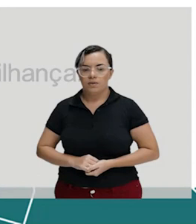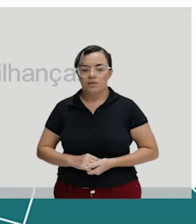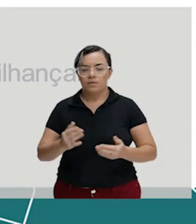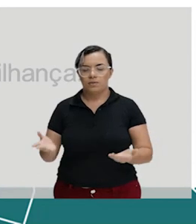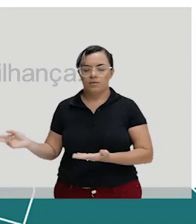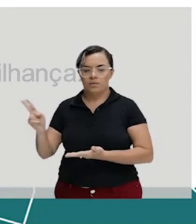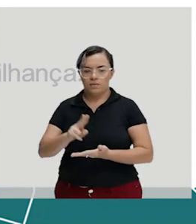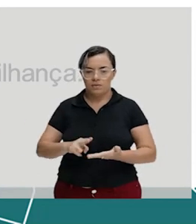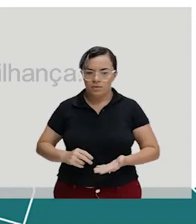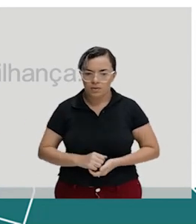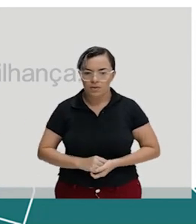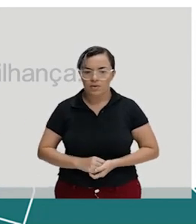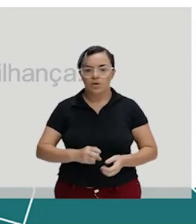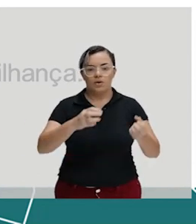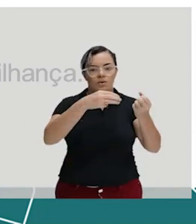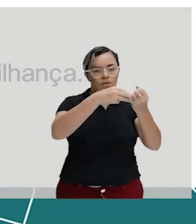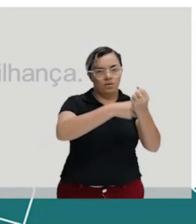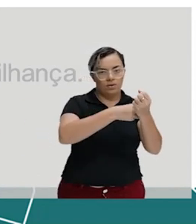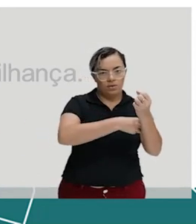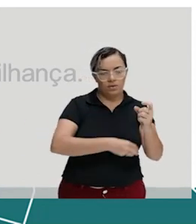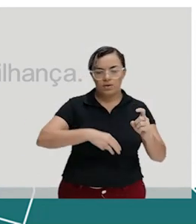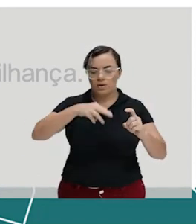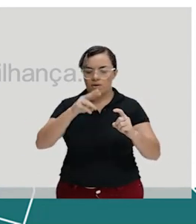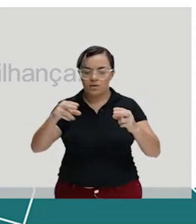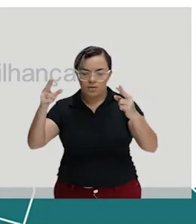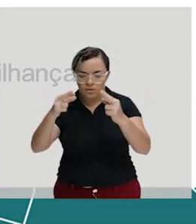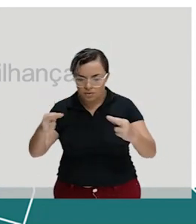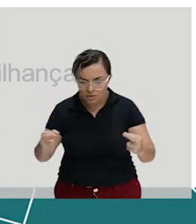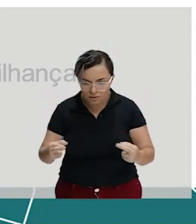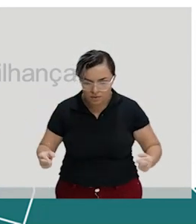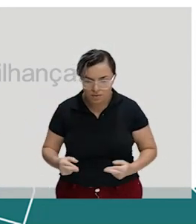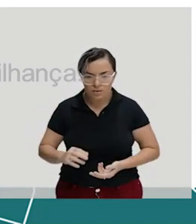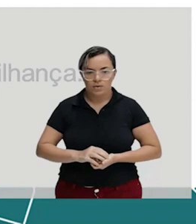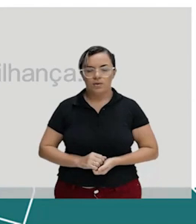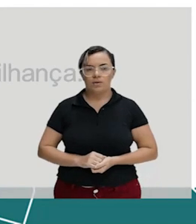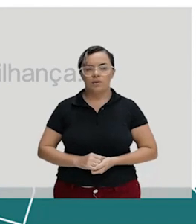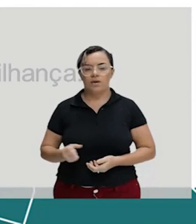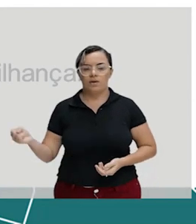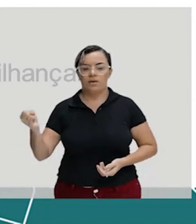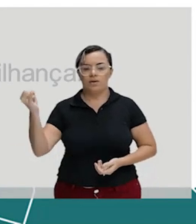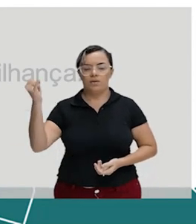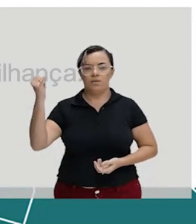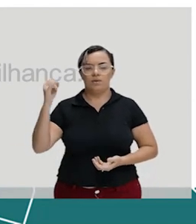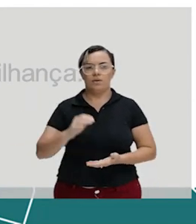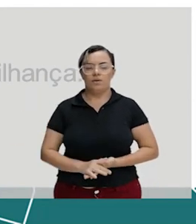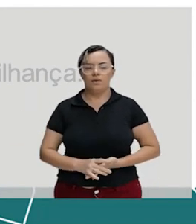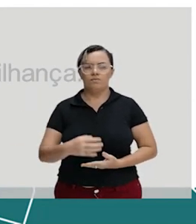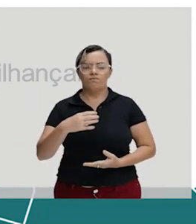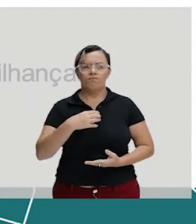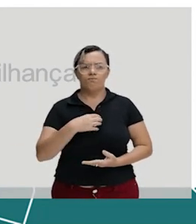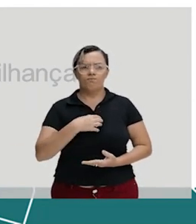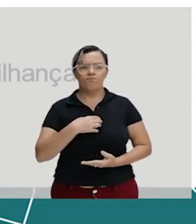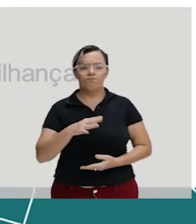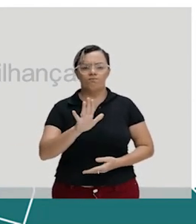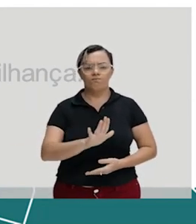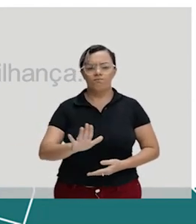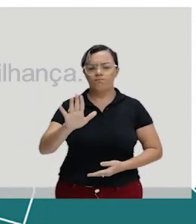misticismo rimas prioridade da intuição ao invés da Razão ou Da Lógica então